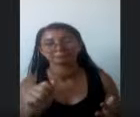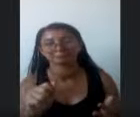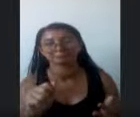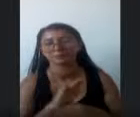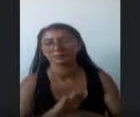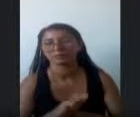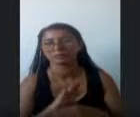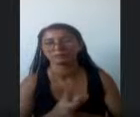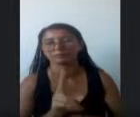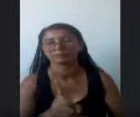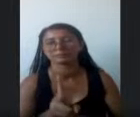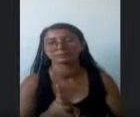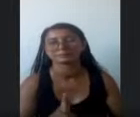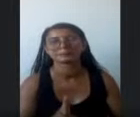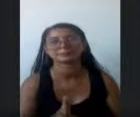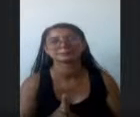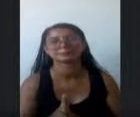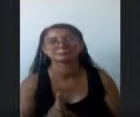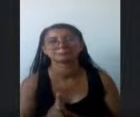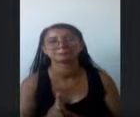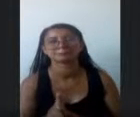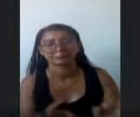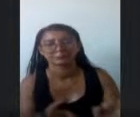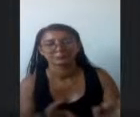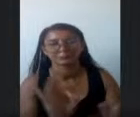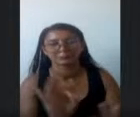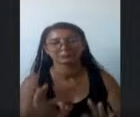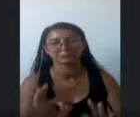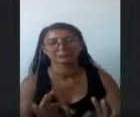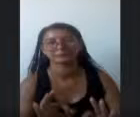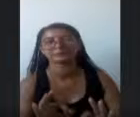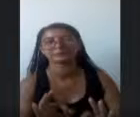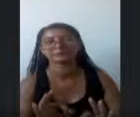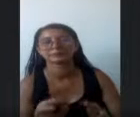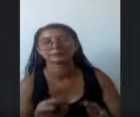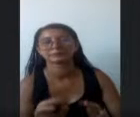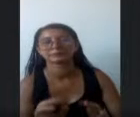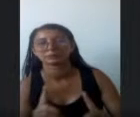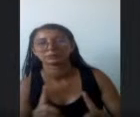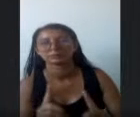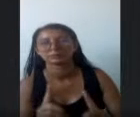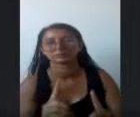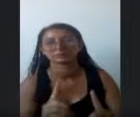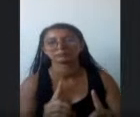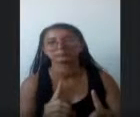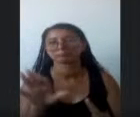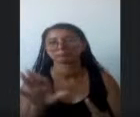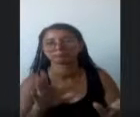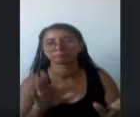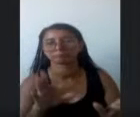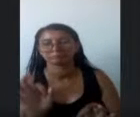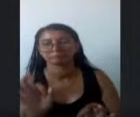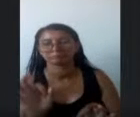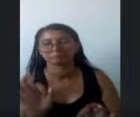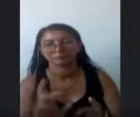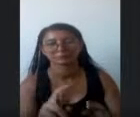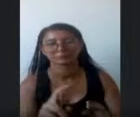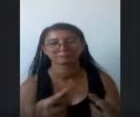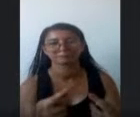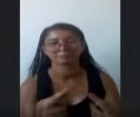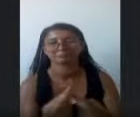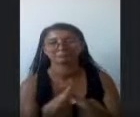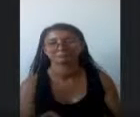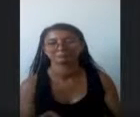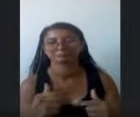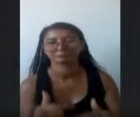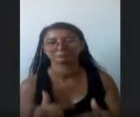também fazer essa articulação interinstitucional, juntar os atores do Estado e do município nesses esforços, né? Então,